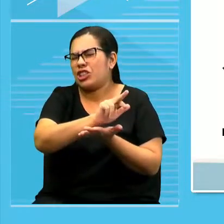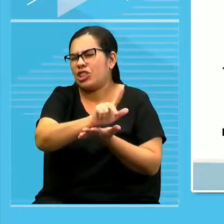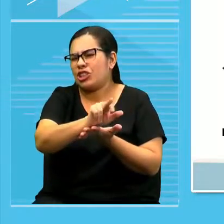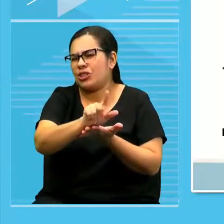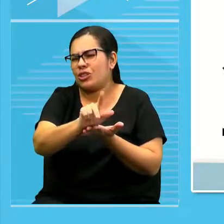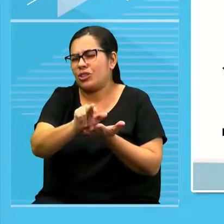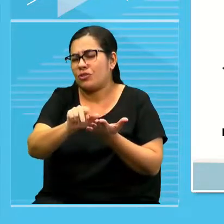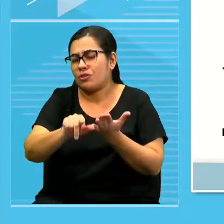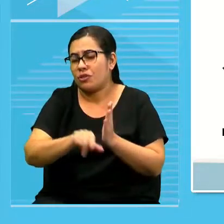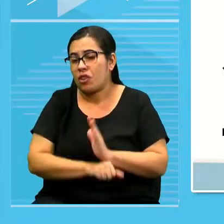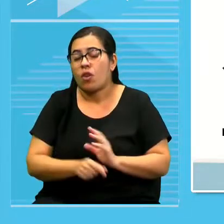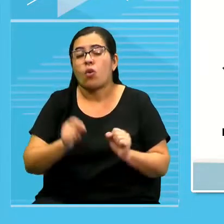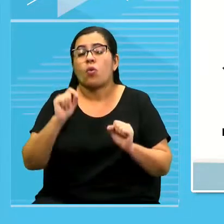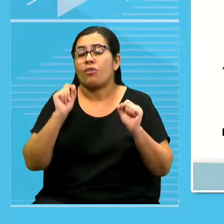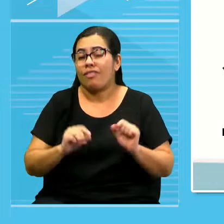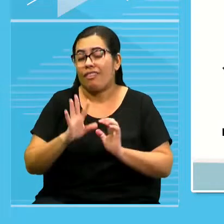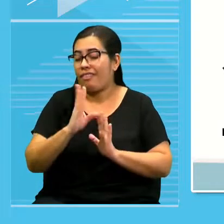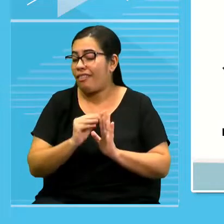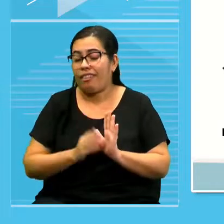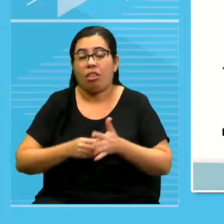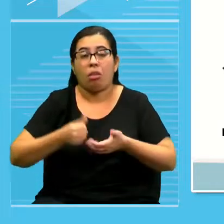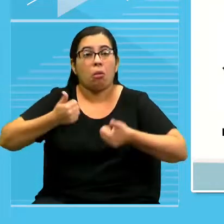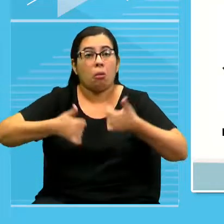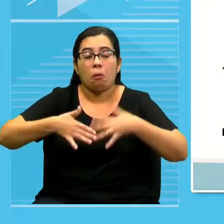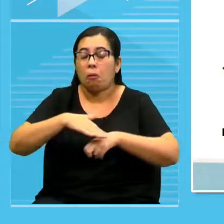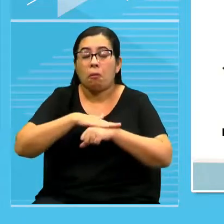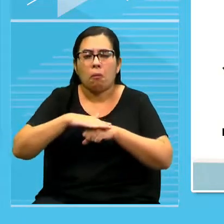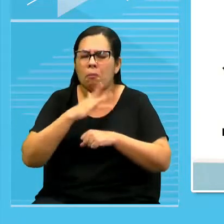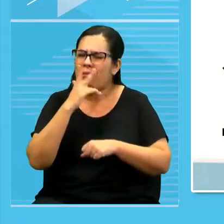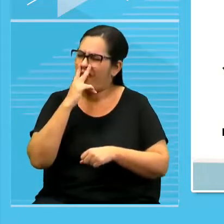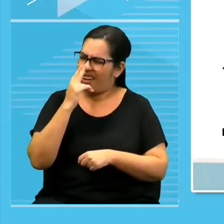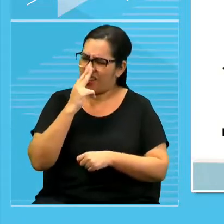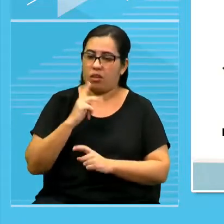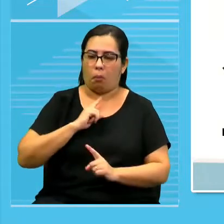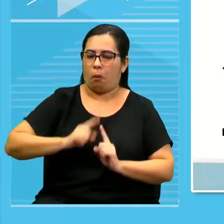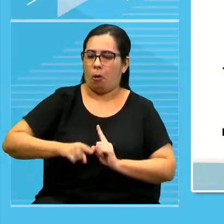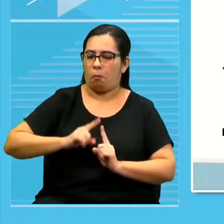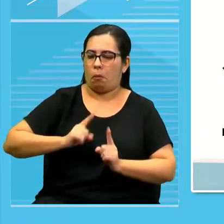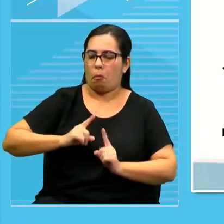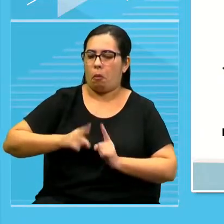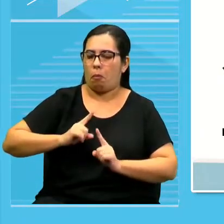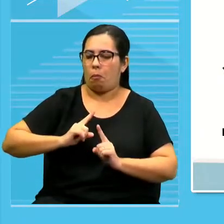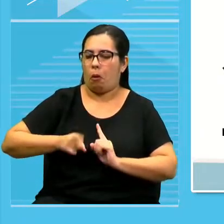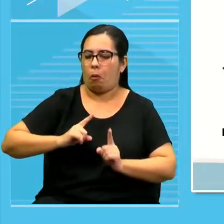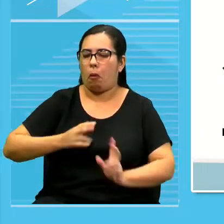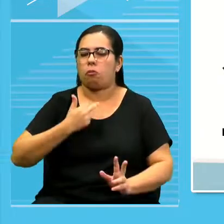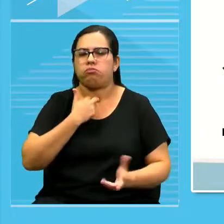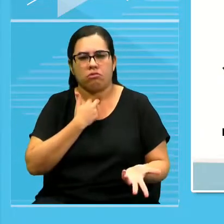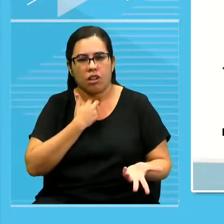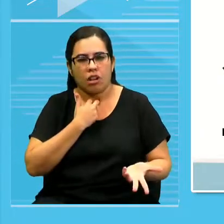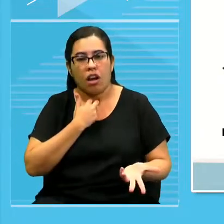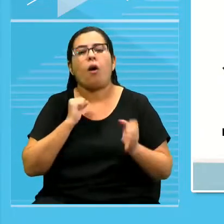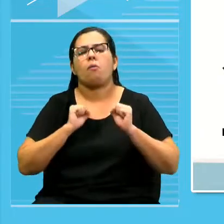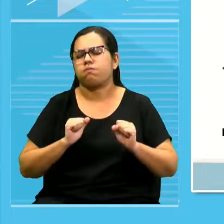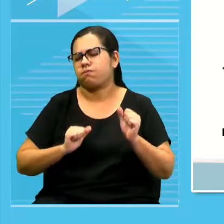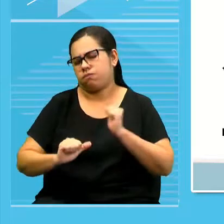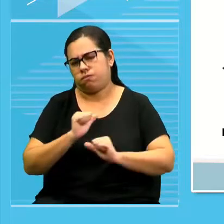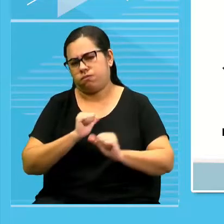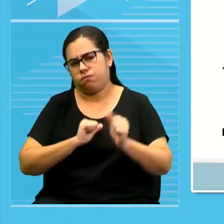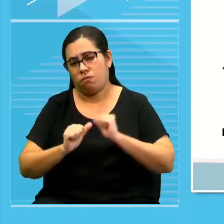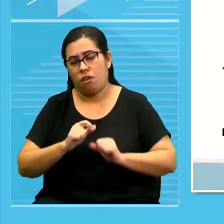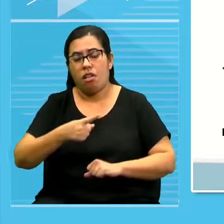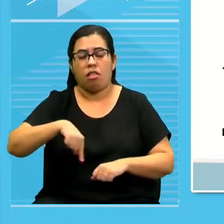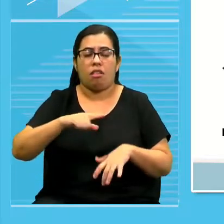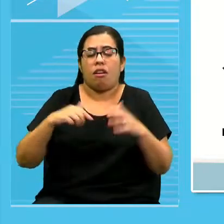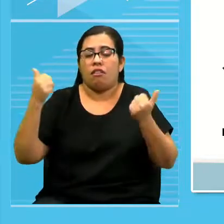a gente acaba não falando parece que são assuntos proibidos Mas vamos quebrar isso porque quanto mais a gente